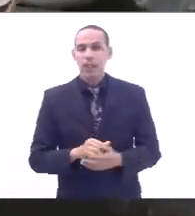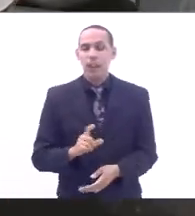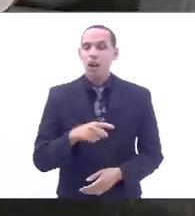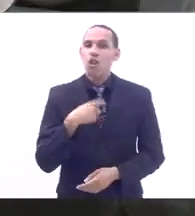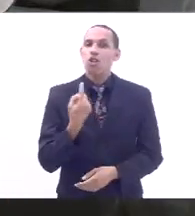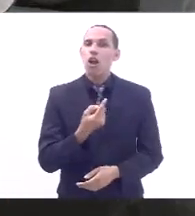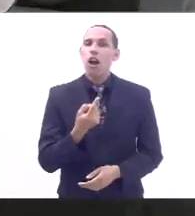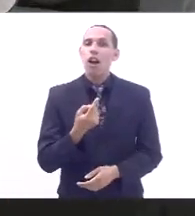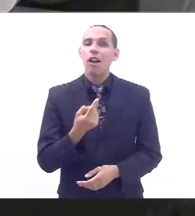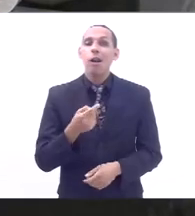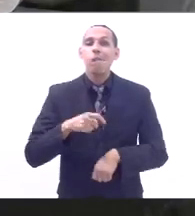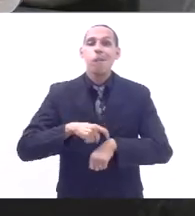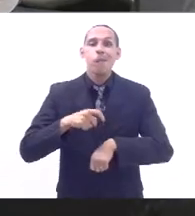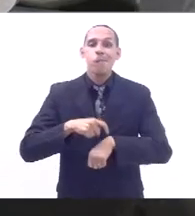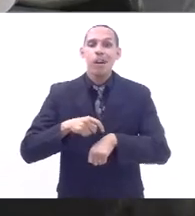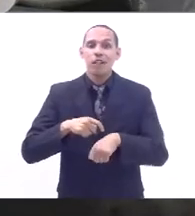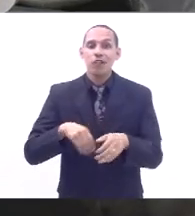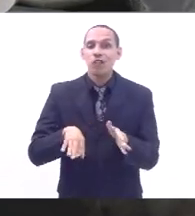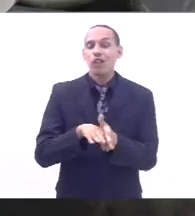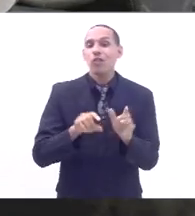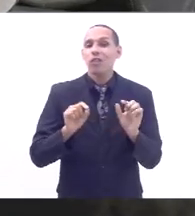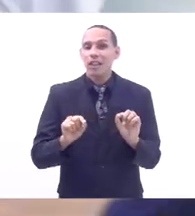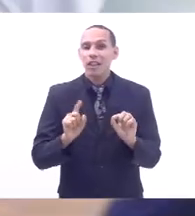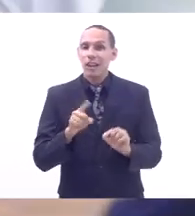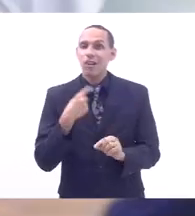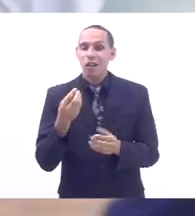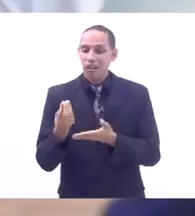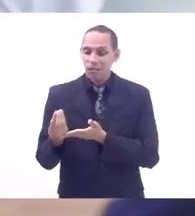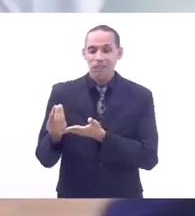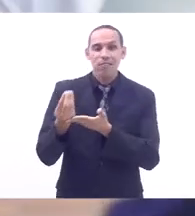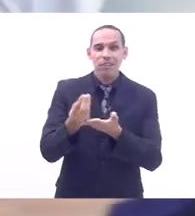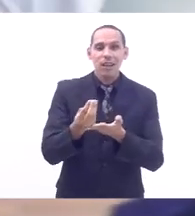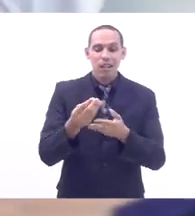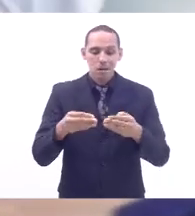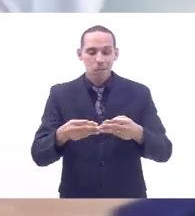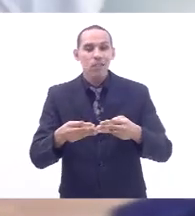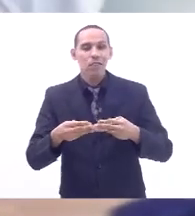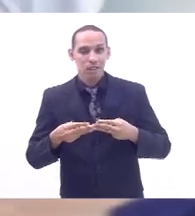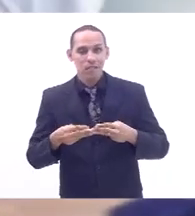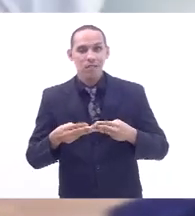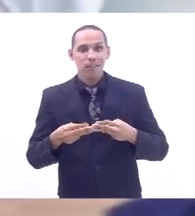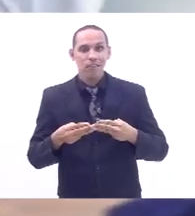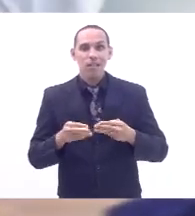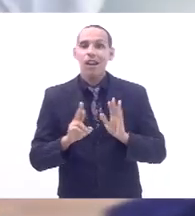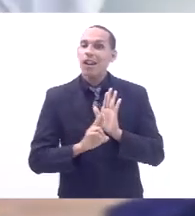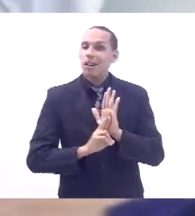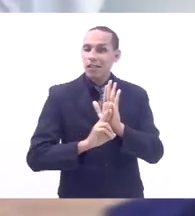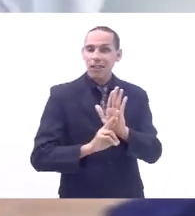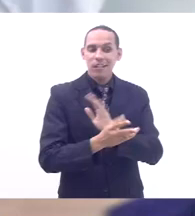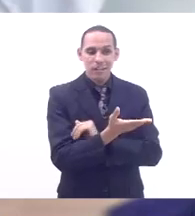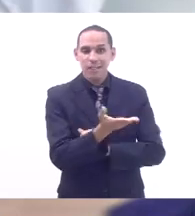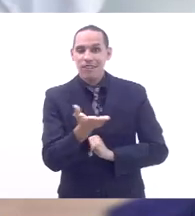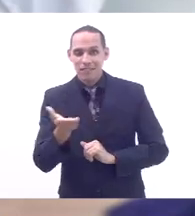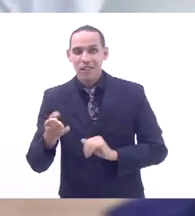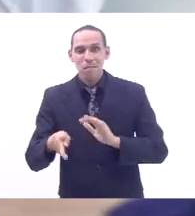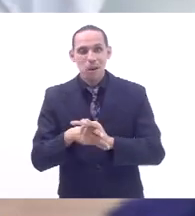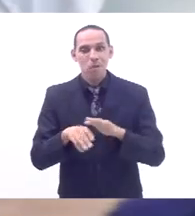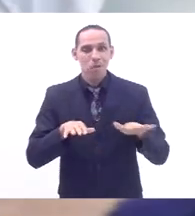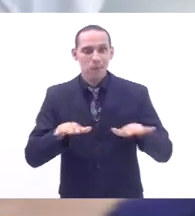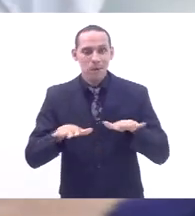vamos chegar naquele momento de a gente fazer a entrega das moções aos representantes dos movimentos,